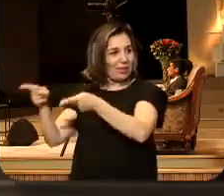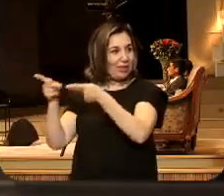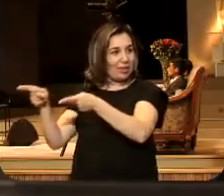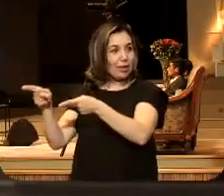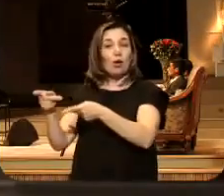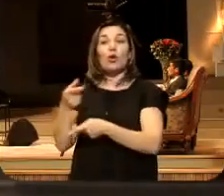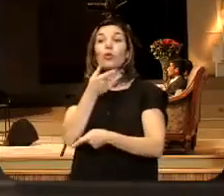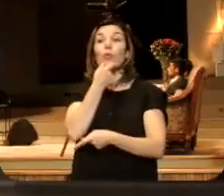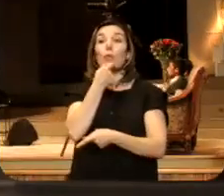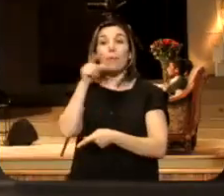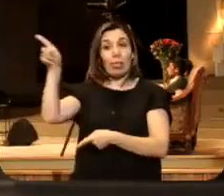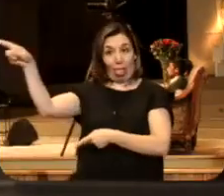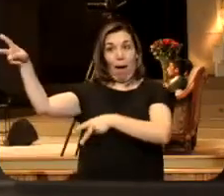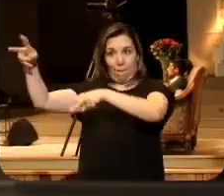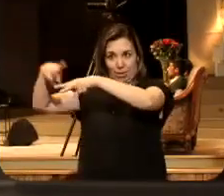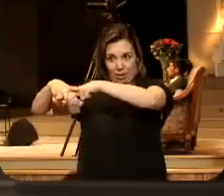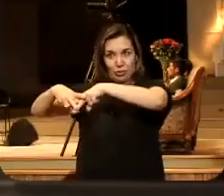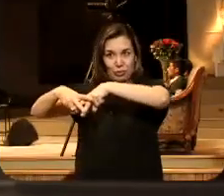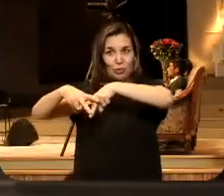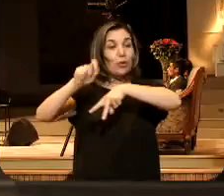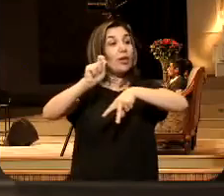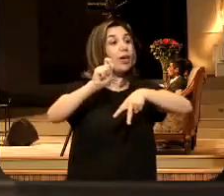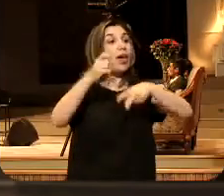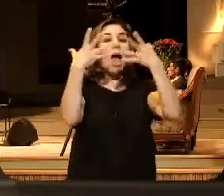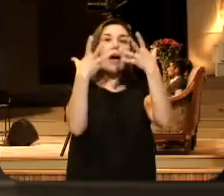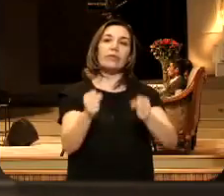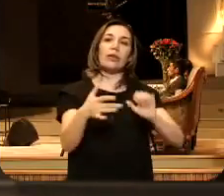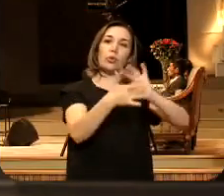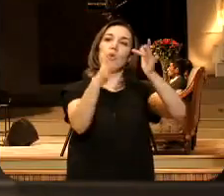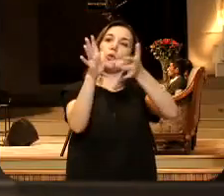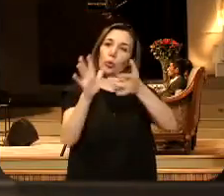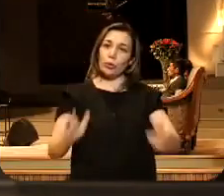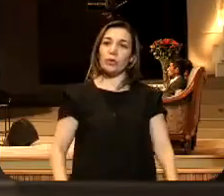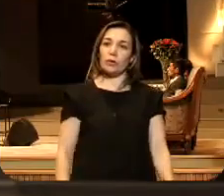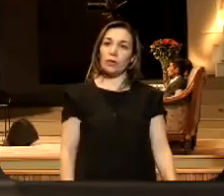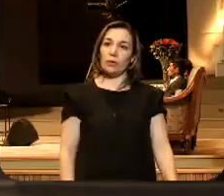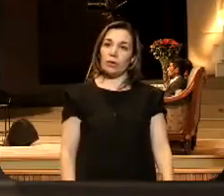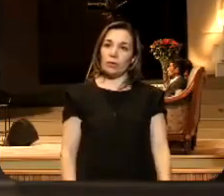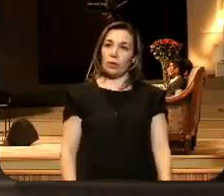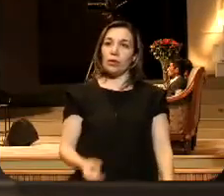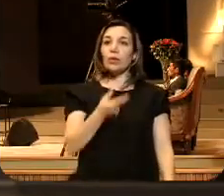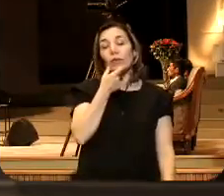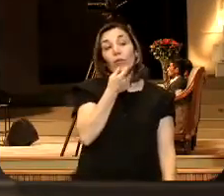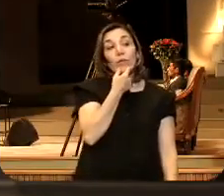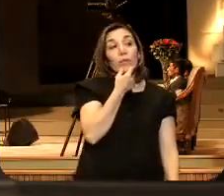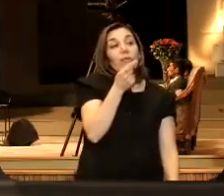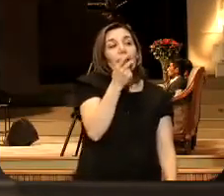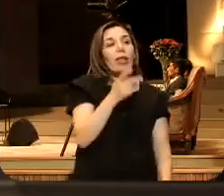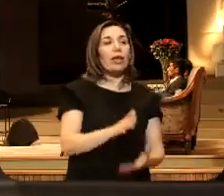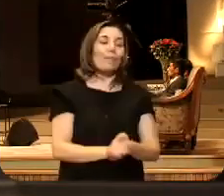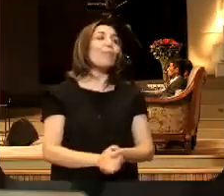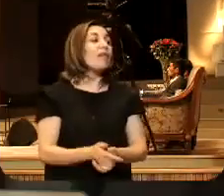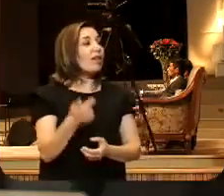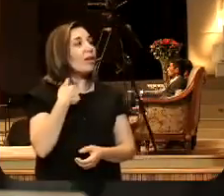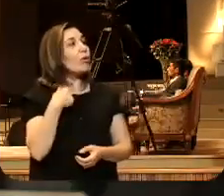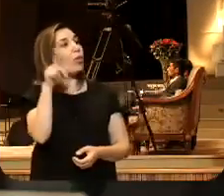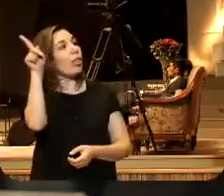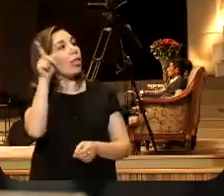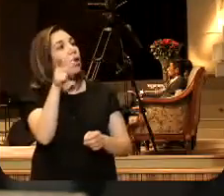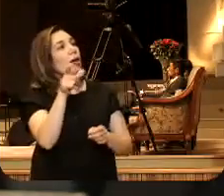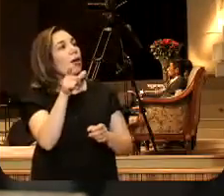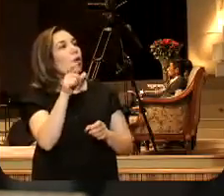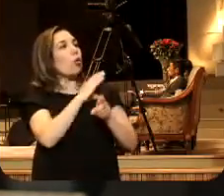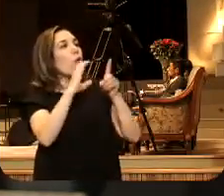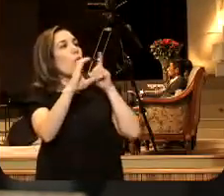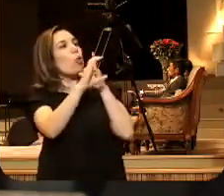Jesus e ele disse, sabe, eu assisto os cultos da primeira igreja lá na prisão e eu